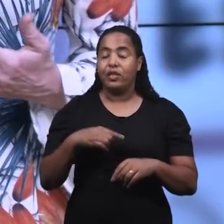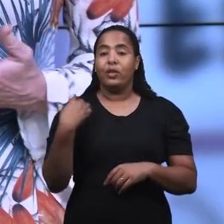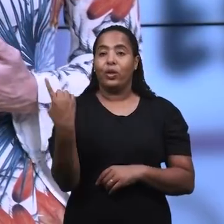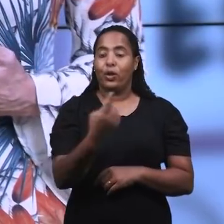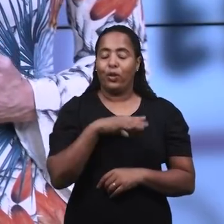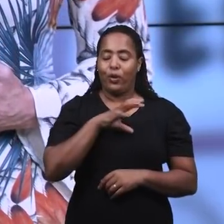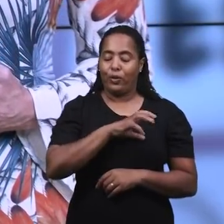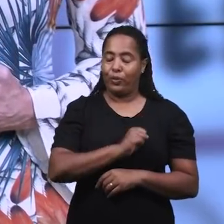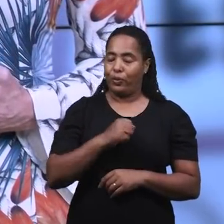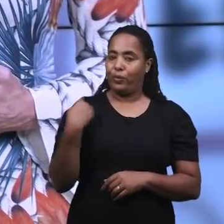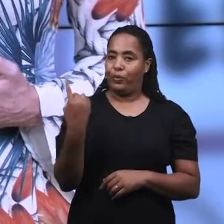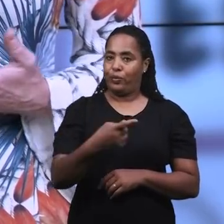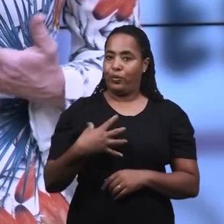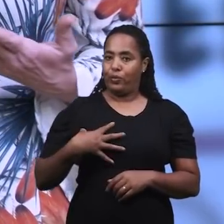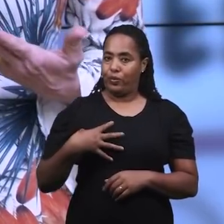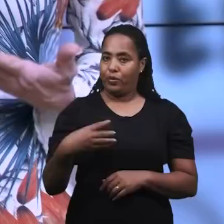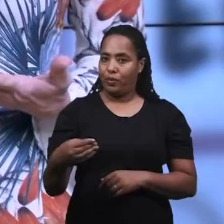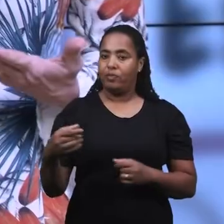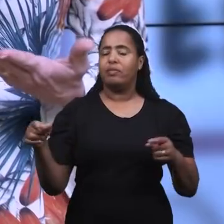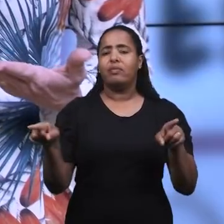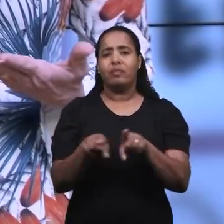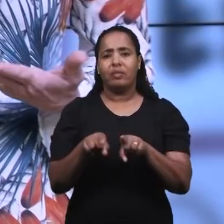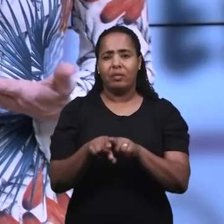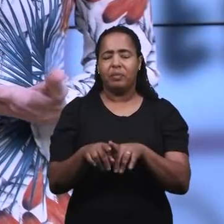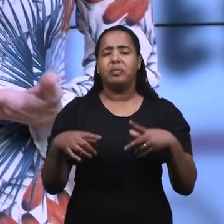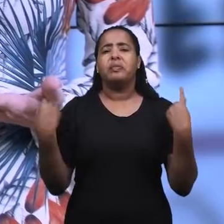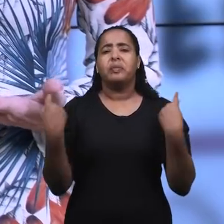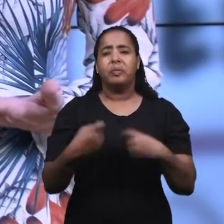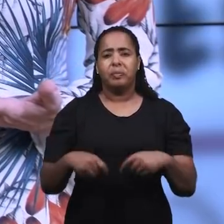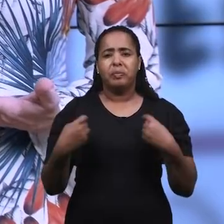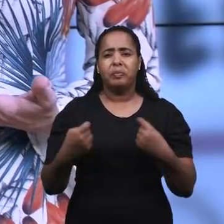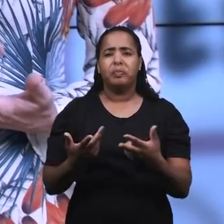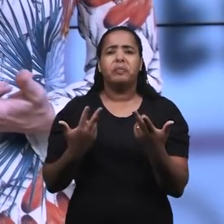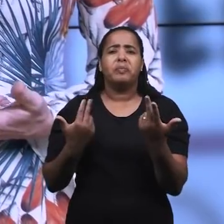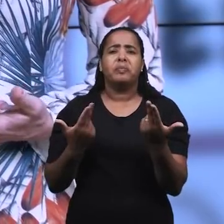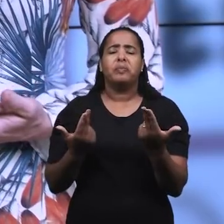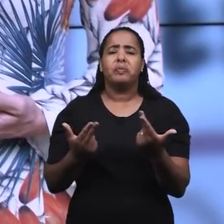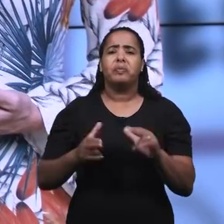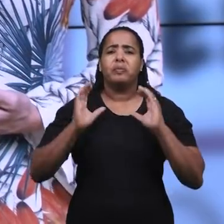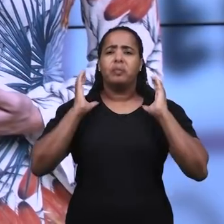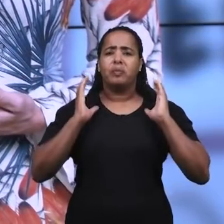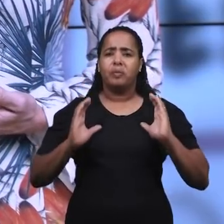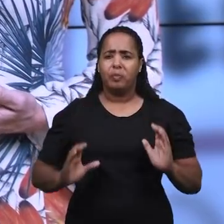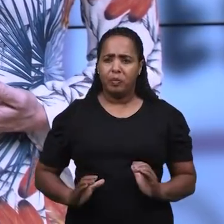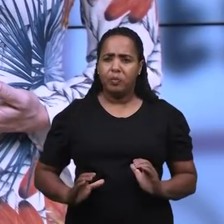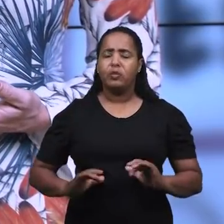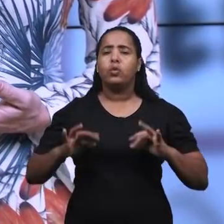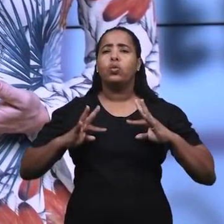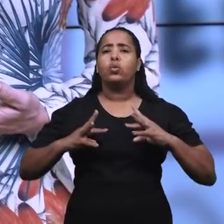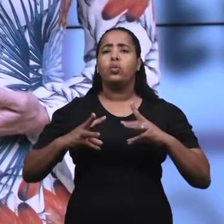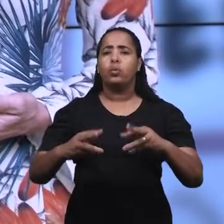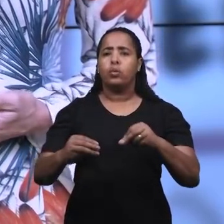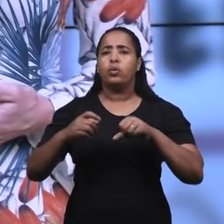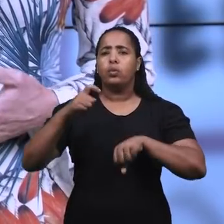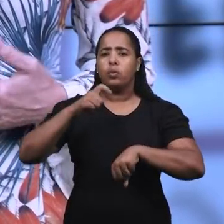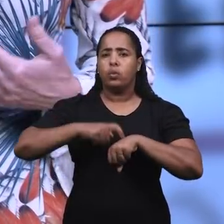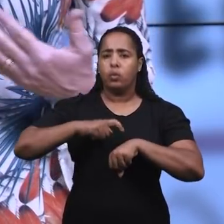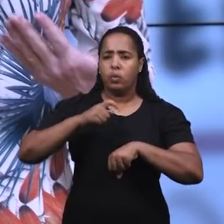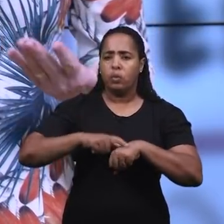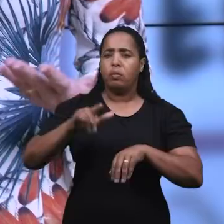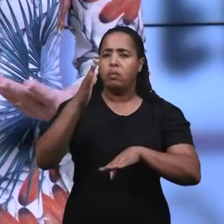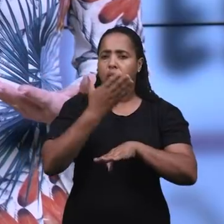que amamos nossos filhos, também precisamos ter a mesma postura todas as vezes que